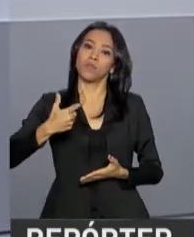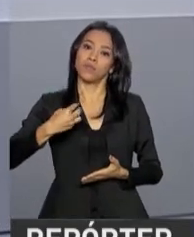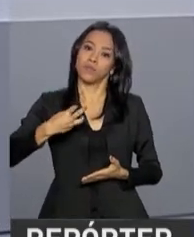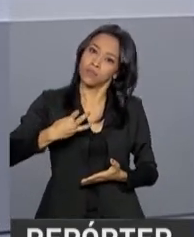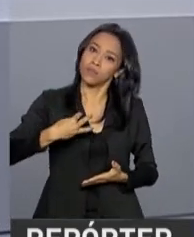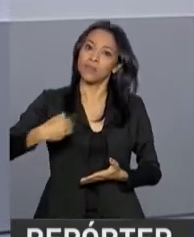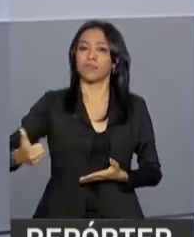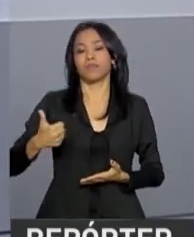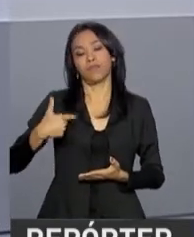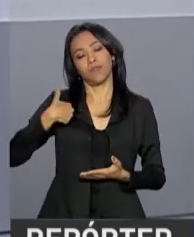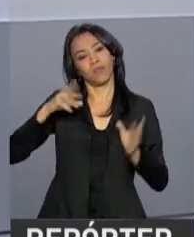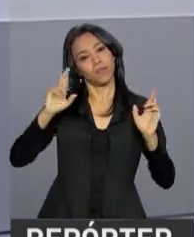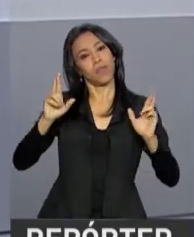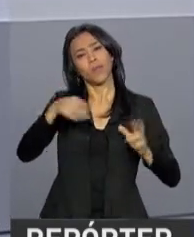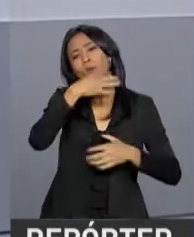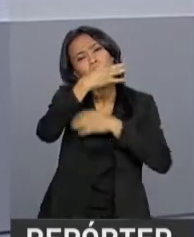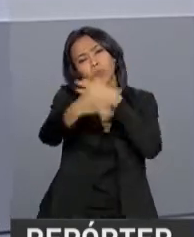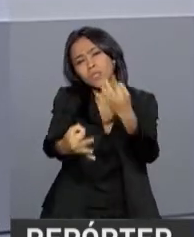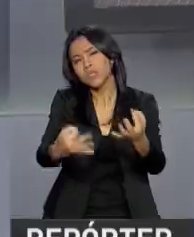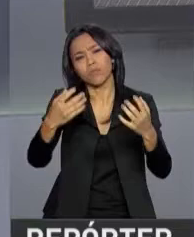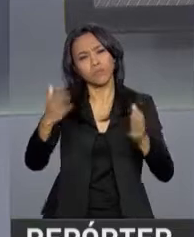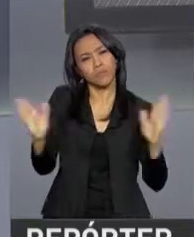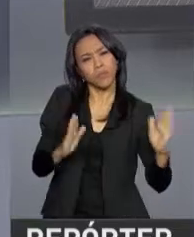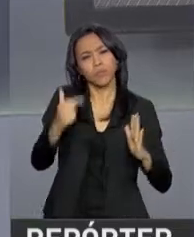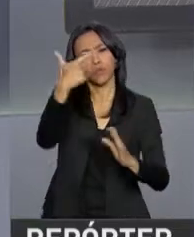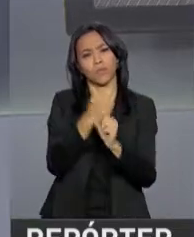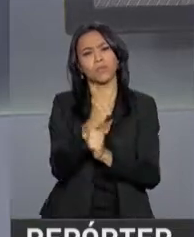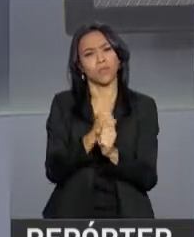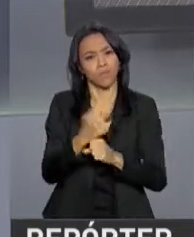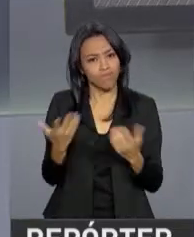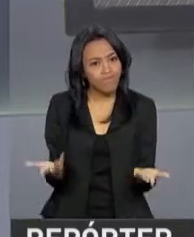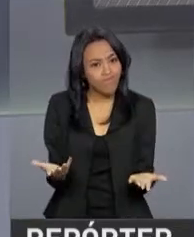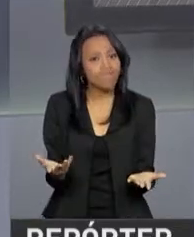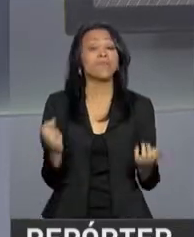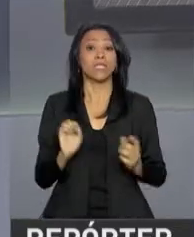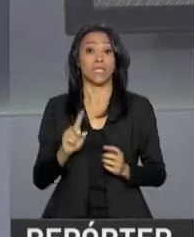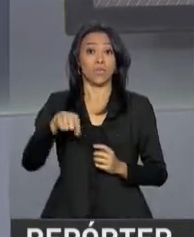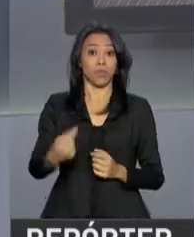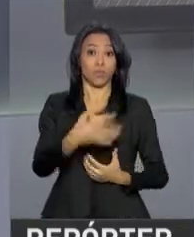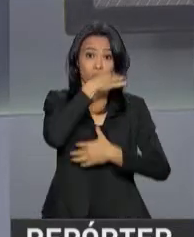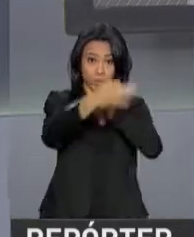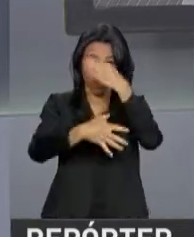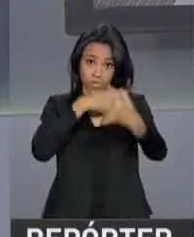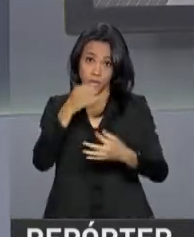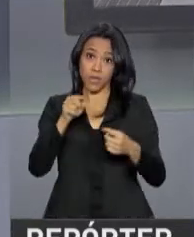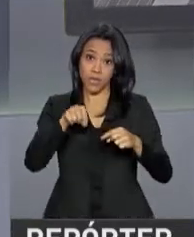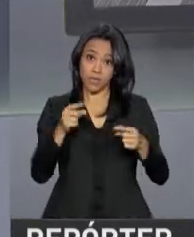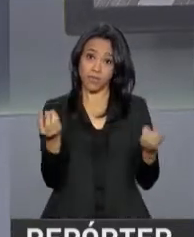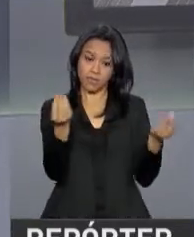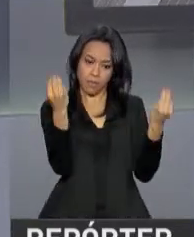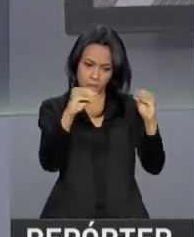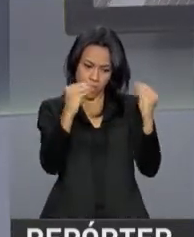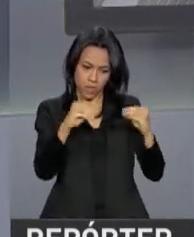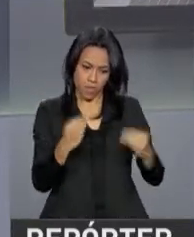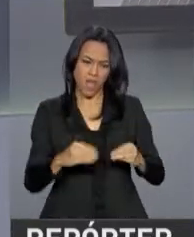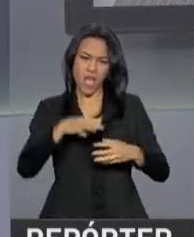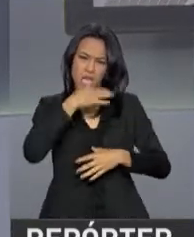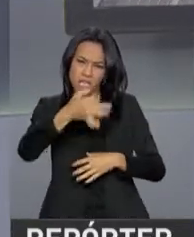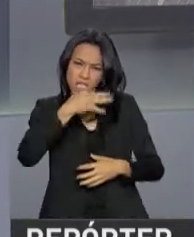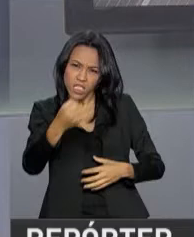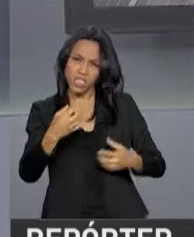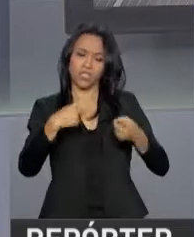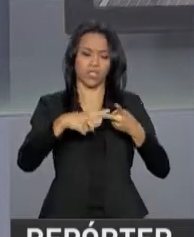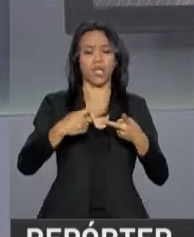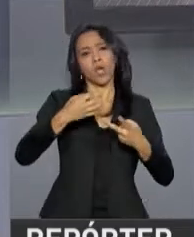esperam para os próximos 12 anos após a consulta pública o plano vai incorporar críticas e sugestões e